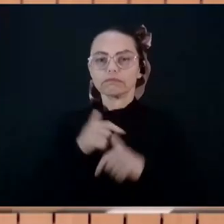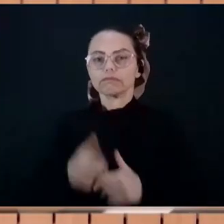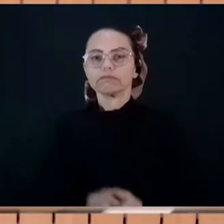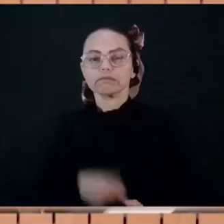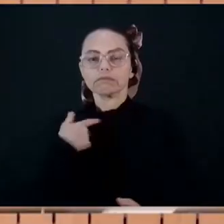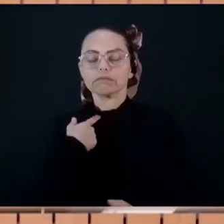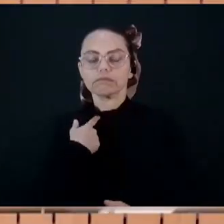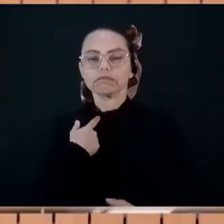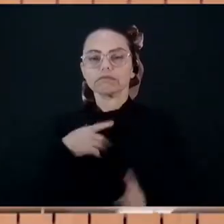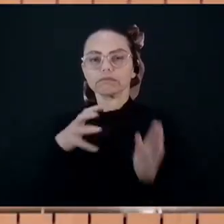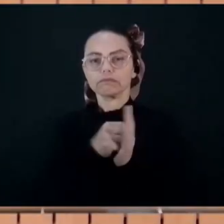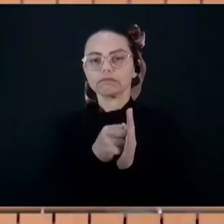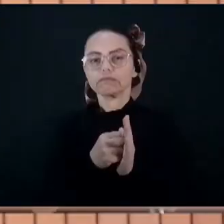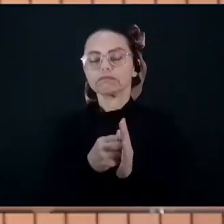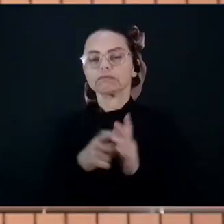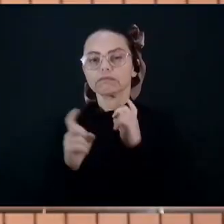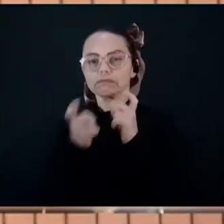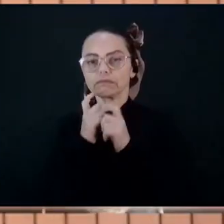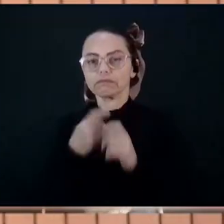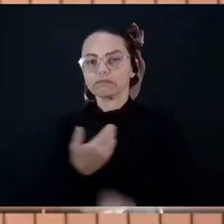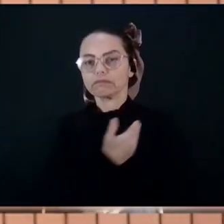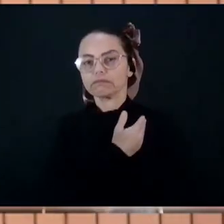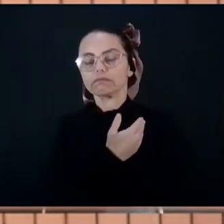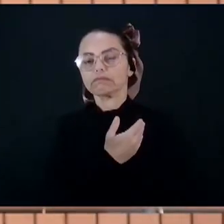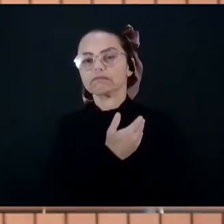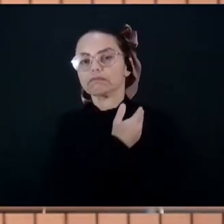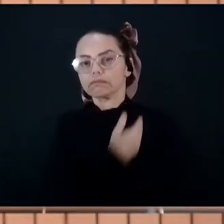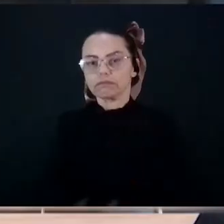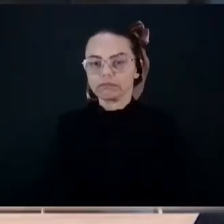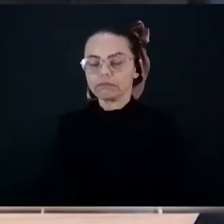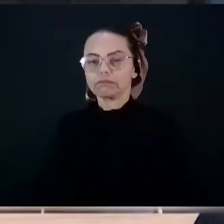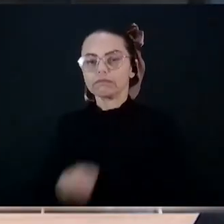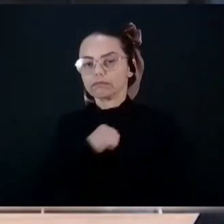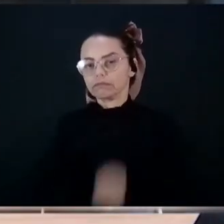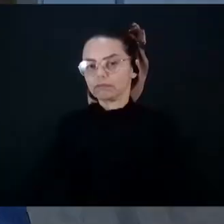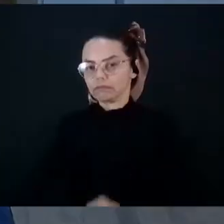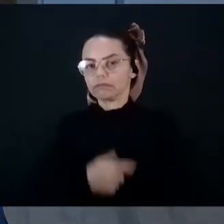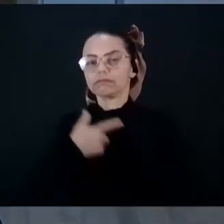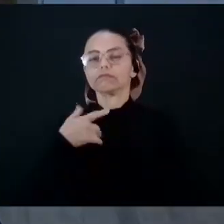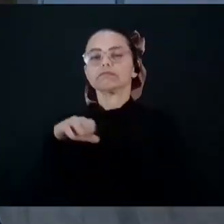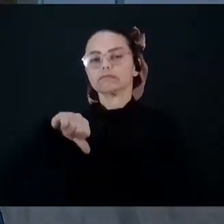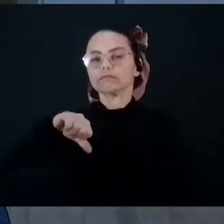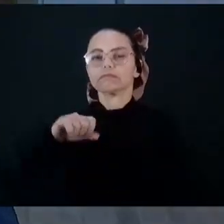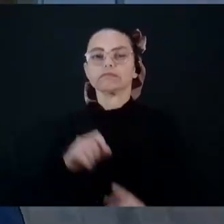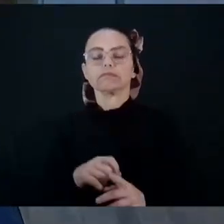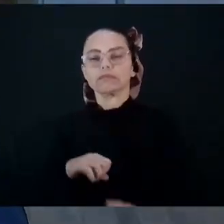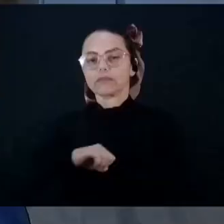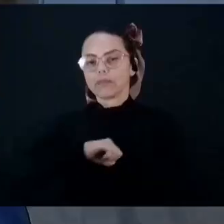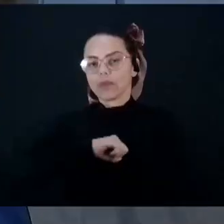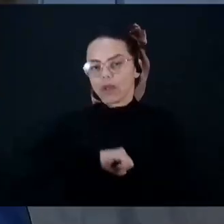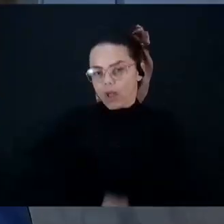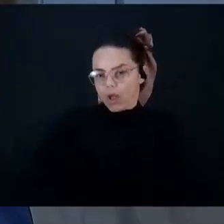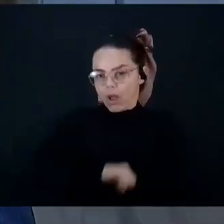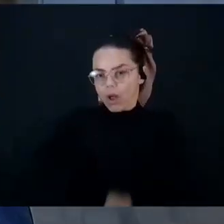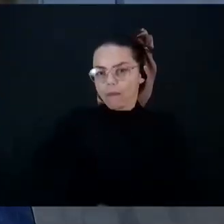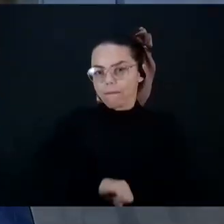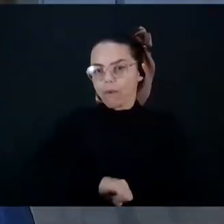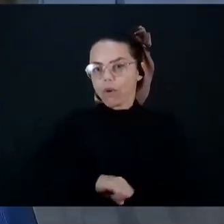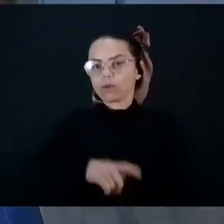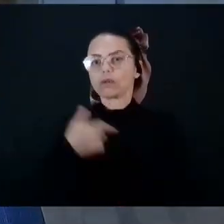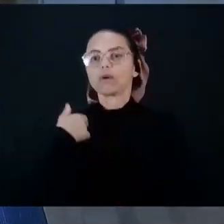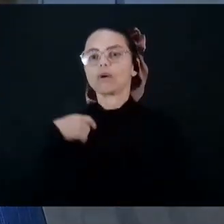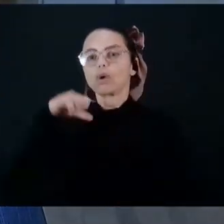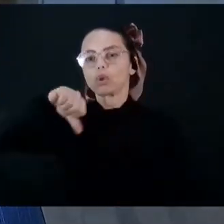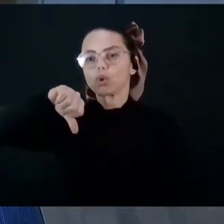audiência pública que debateu o tema Aborto aos 9 meses, um crime contra a humanidade. Defesa da vida e da família é o que mais